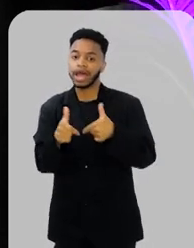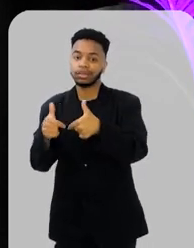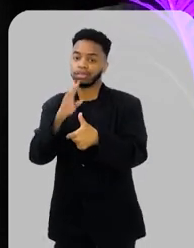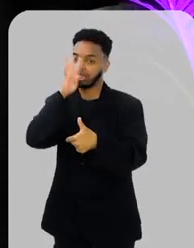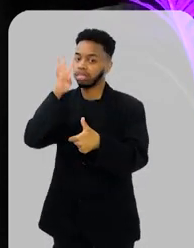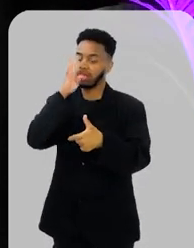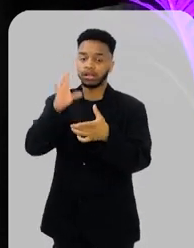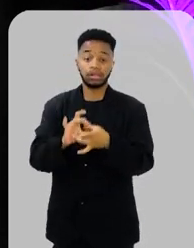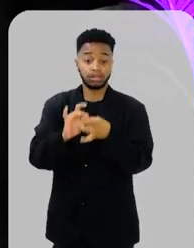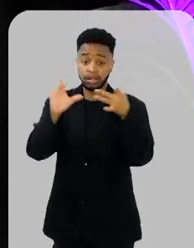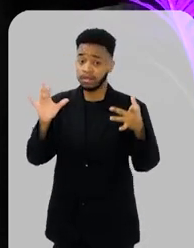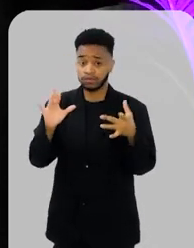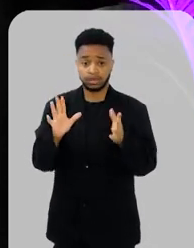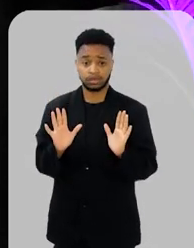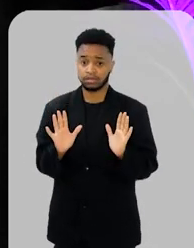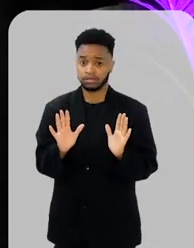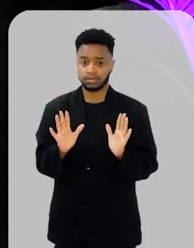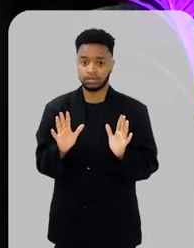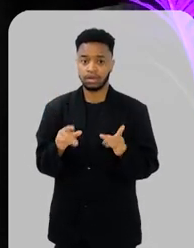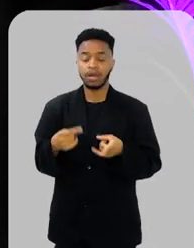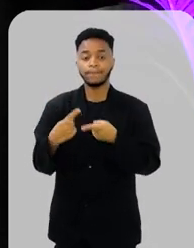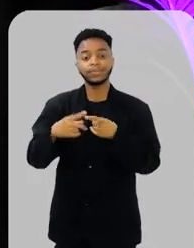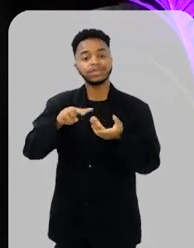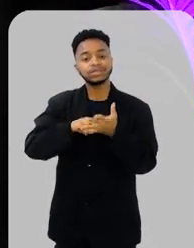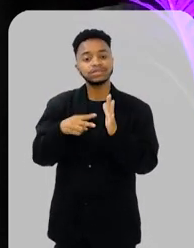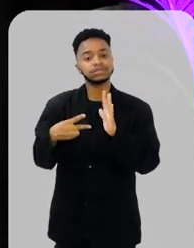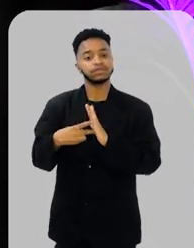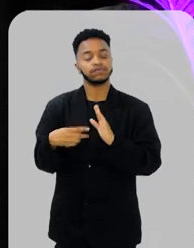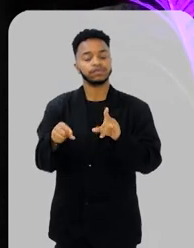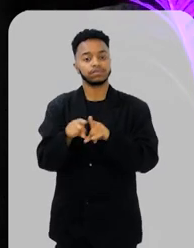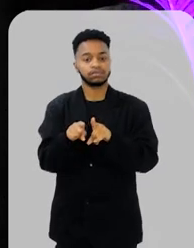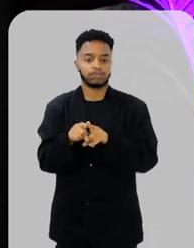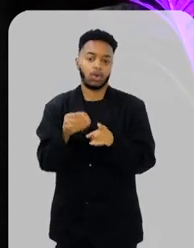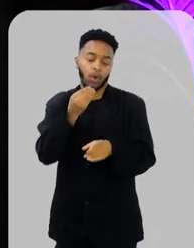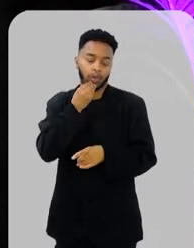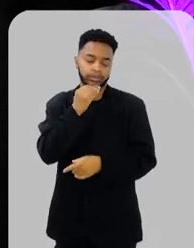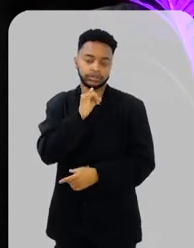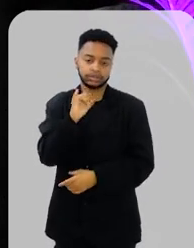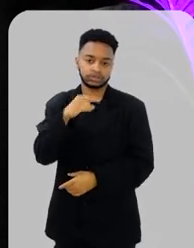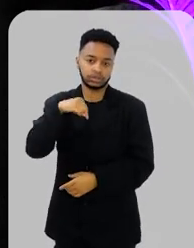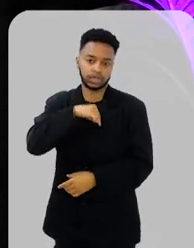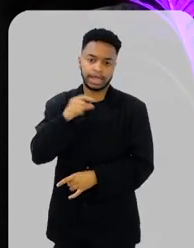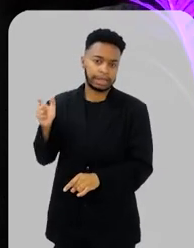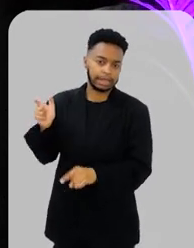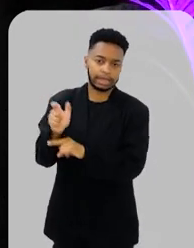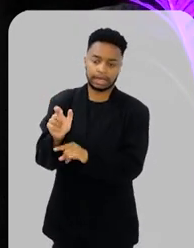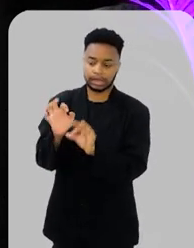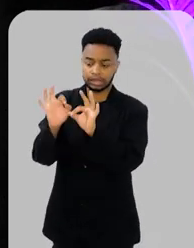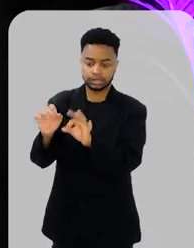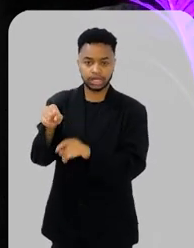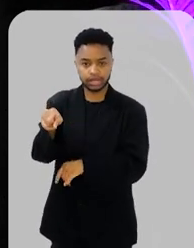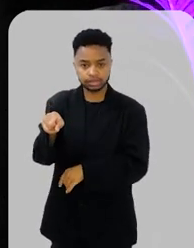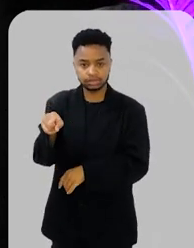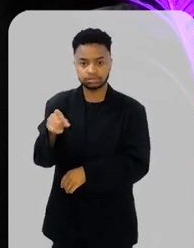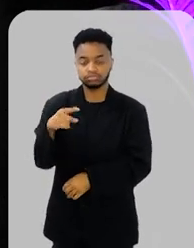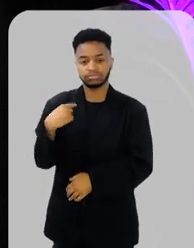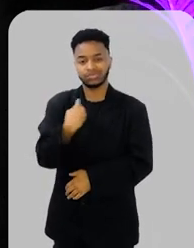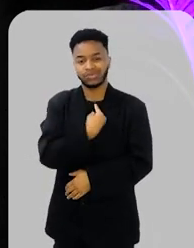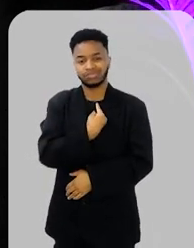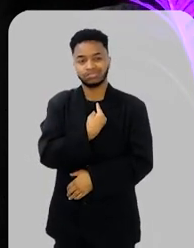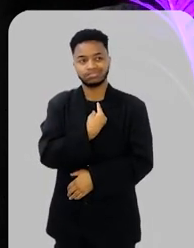ela atue de forma livre e restrita. Isso significa também, claro, quando a gente faz uma crítica como essa, a gente